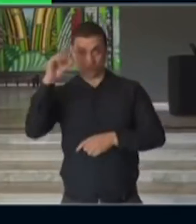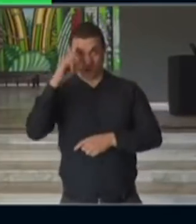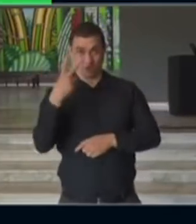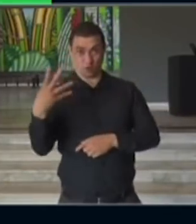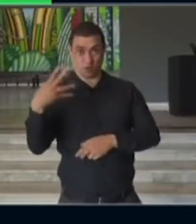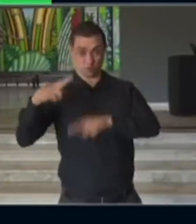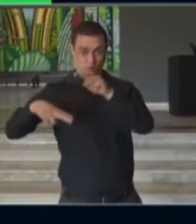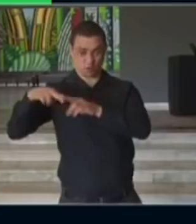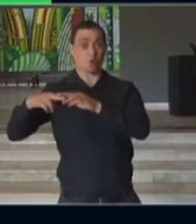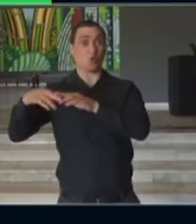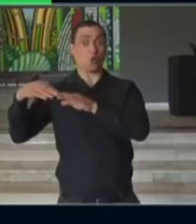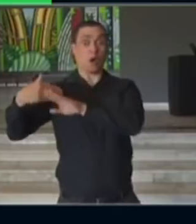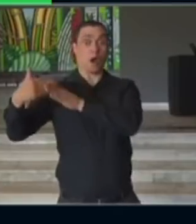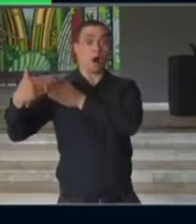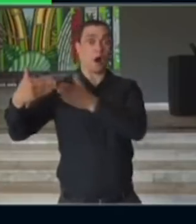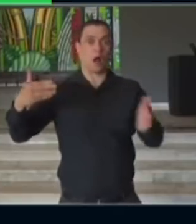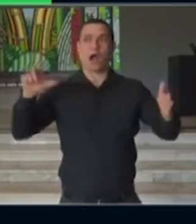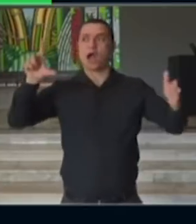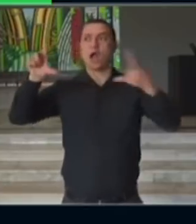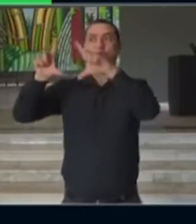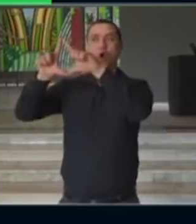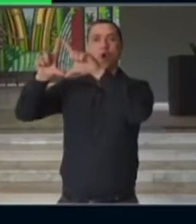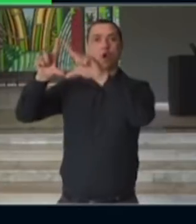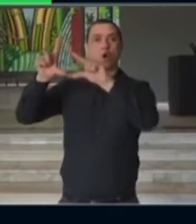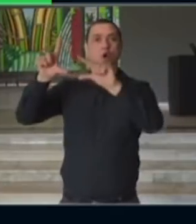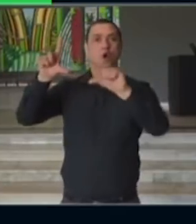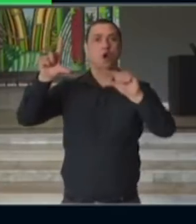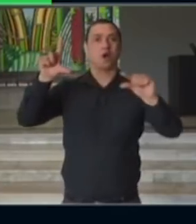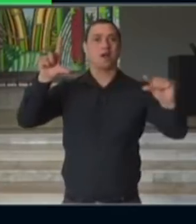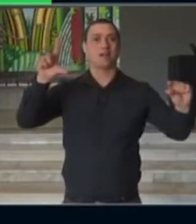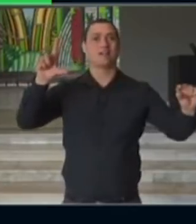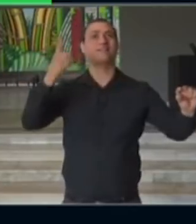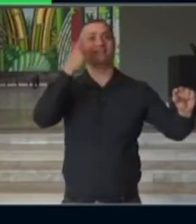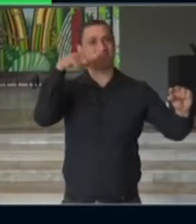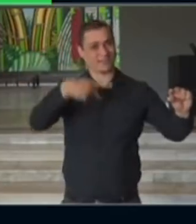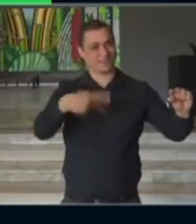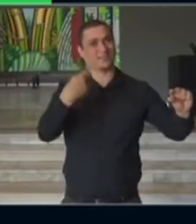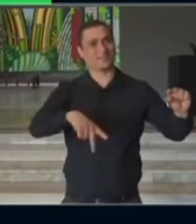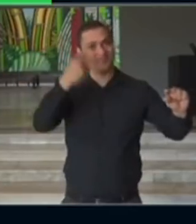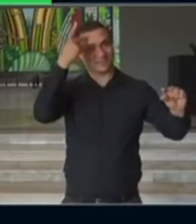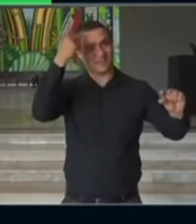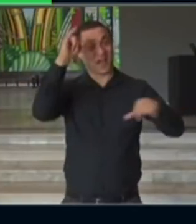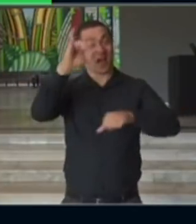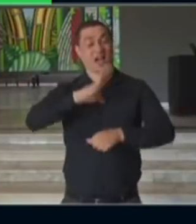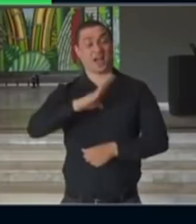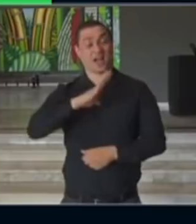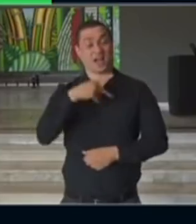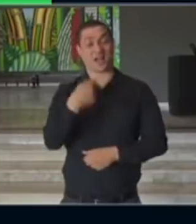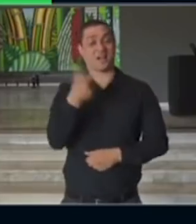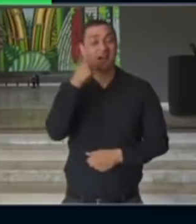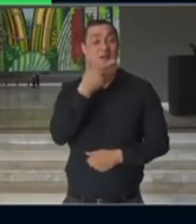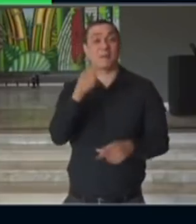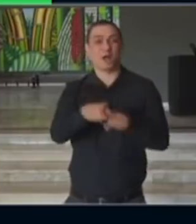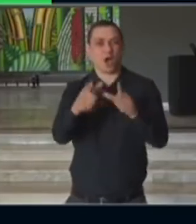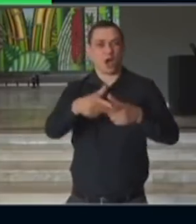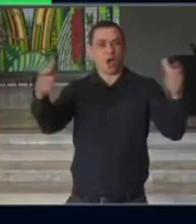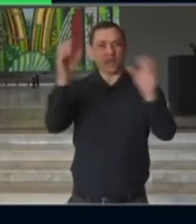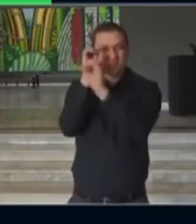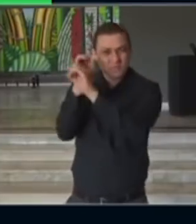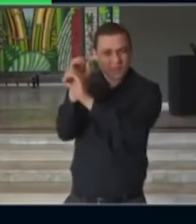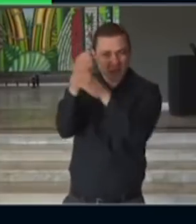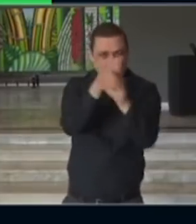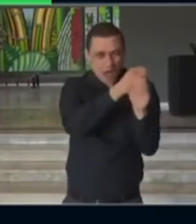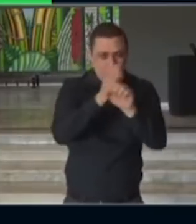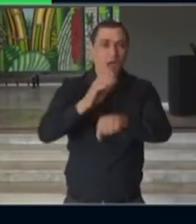vem reduzindo a quantidade de novos casos na cidade, inclusive mesmo com uma ampliação de